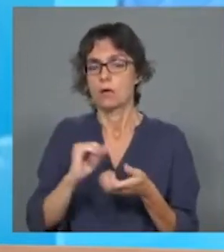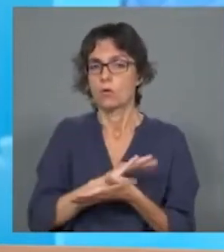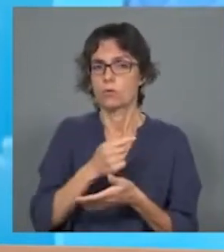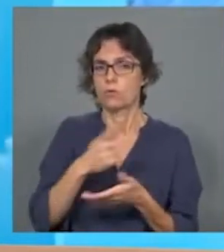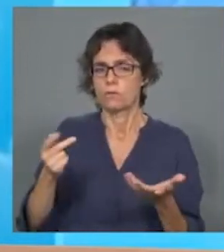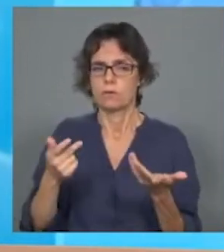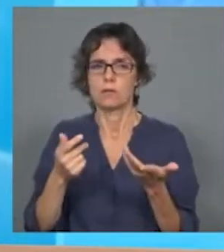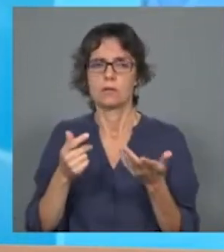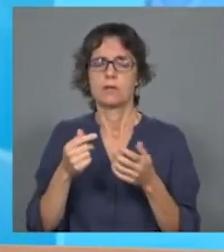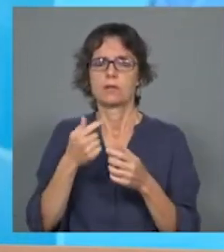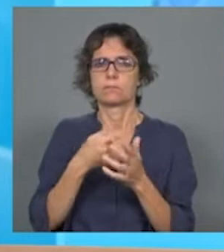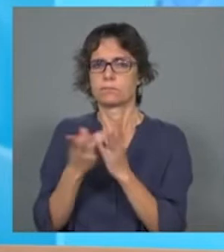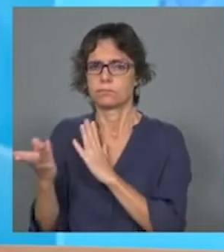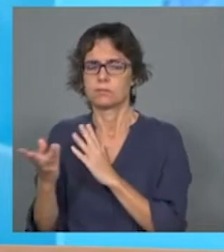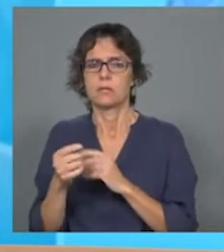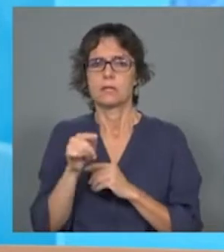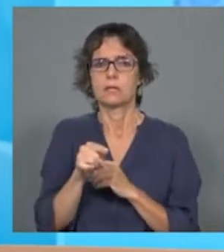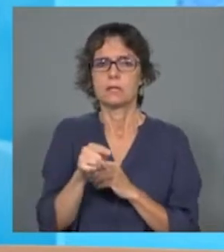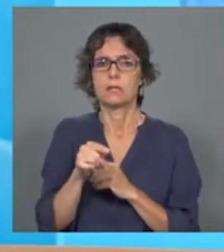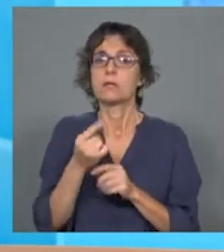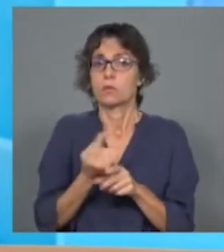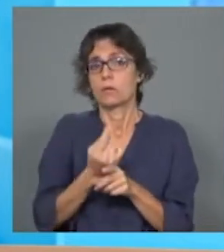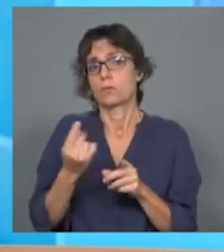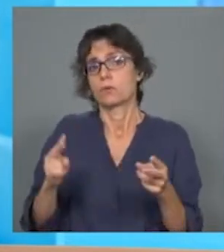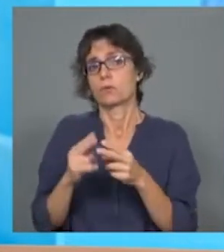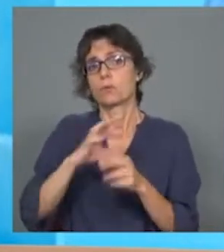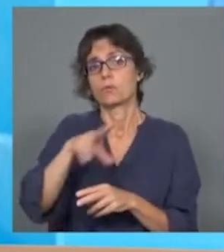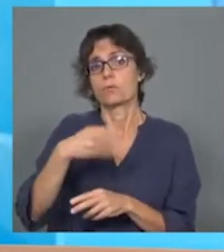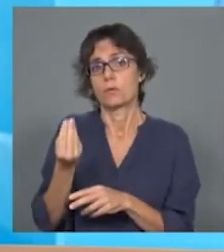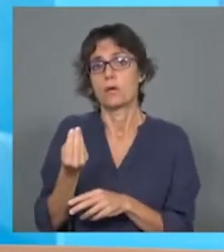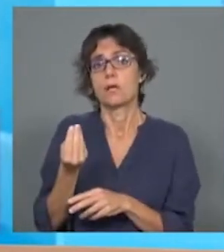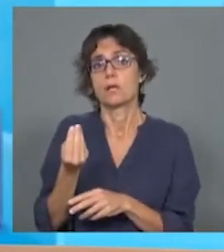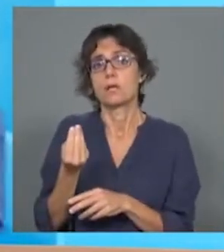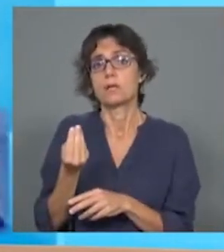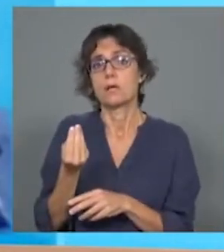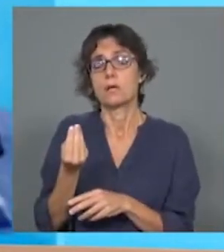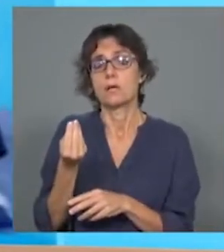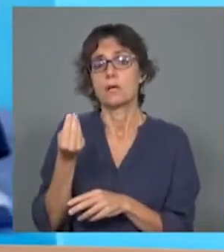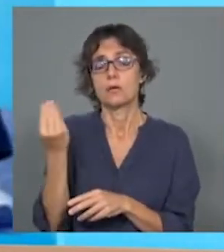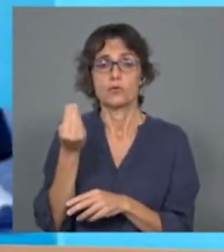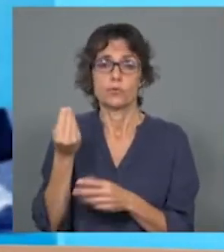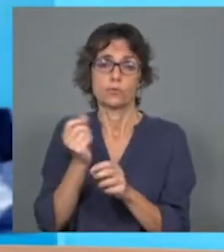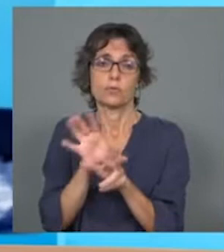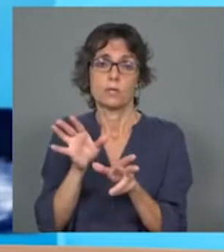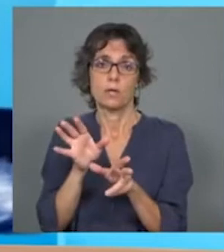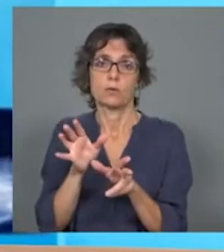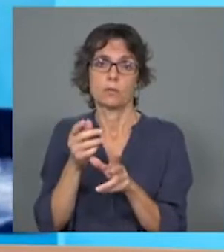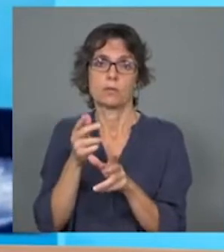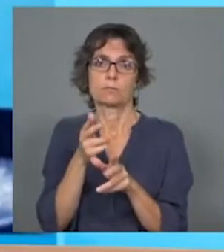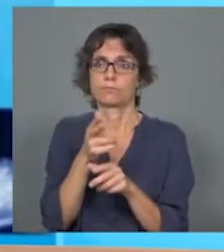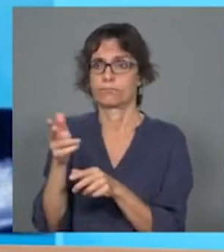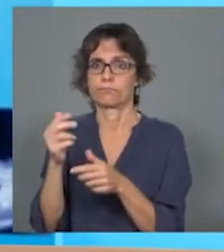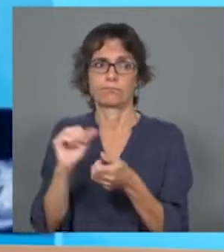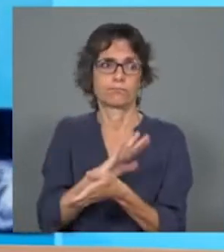profissionais da área do jornalismo, uma vez que a Jornada Mundial da Juventude, previsivelmente, terá um acompanhamento mediático